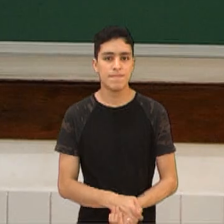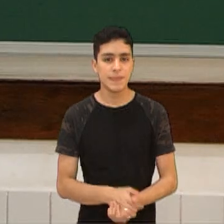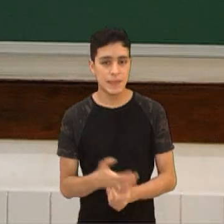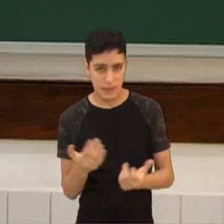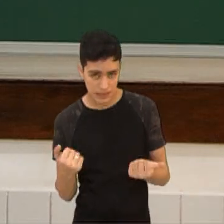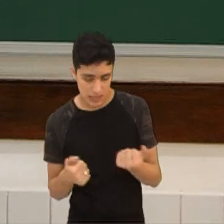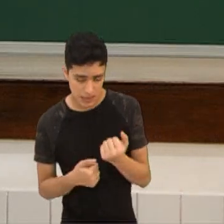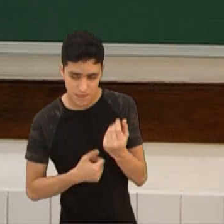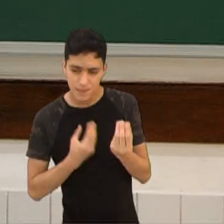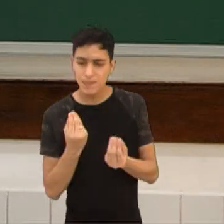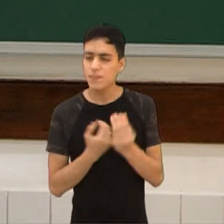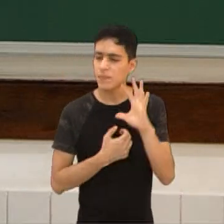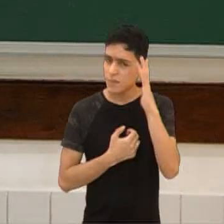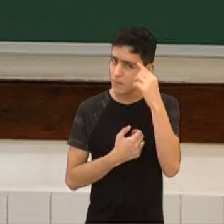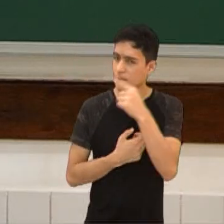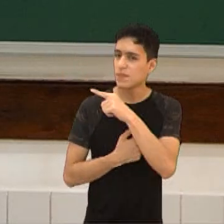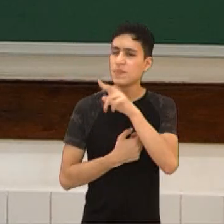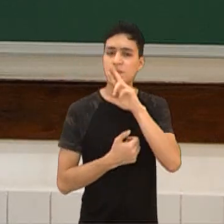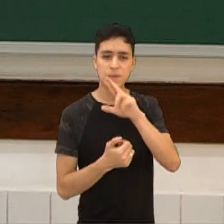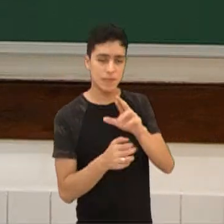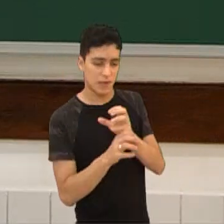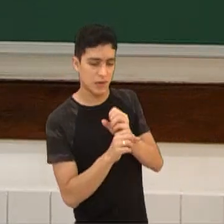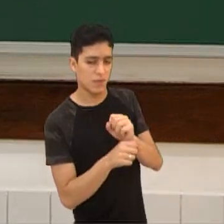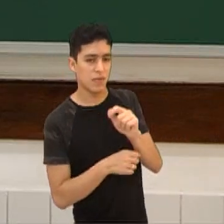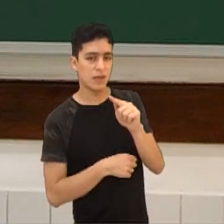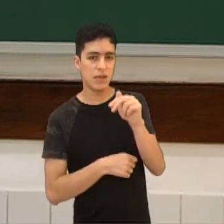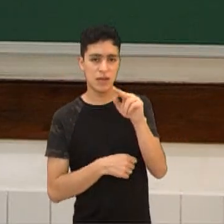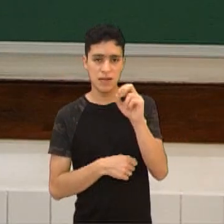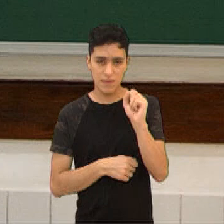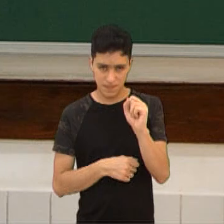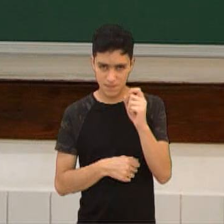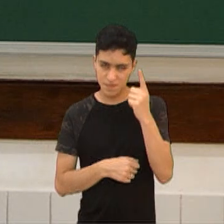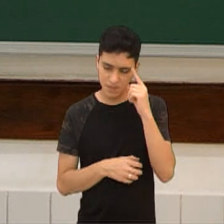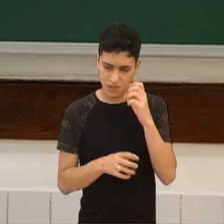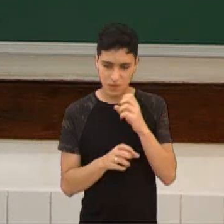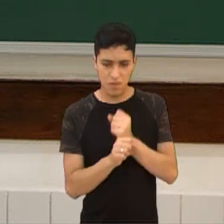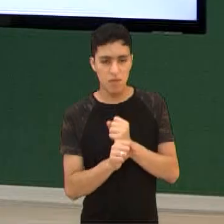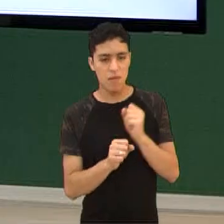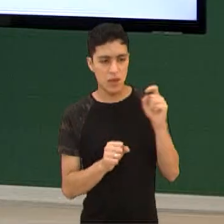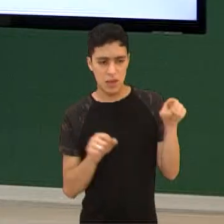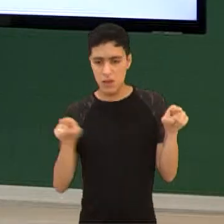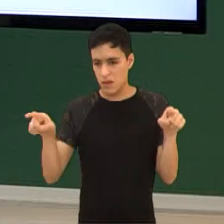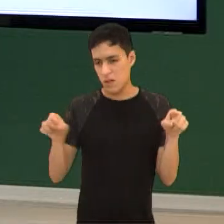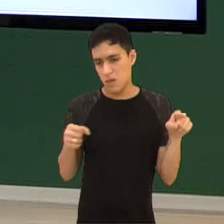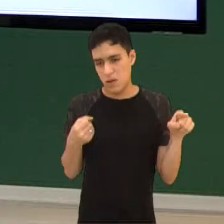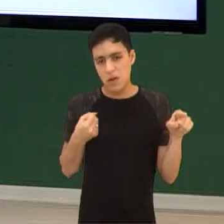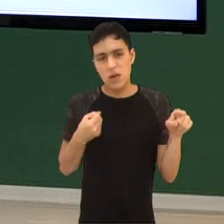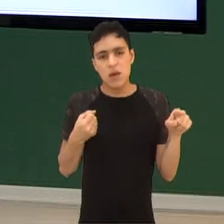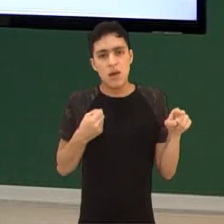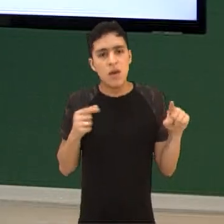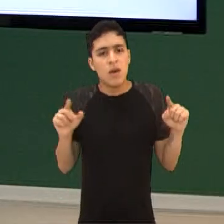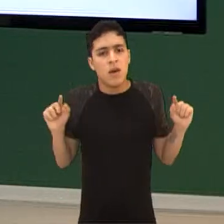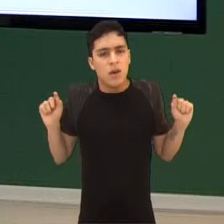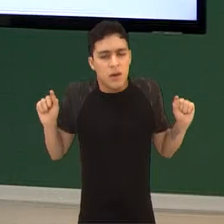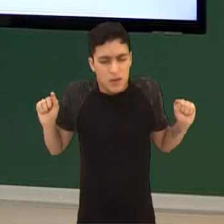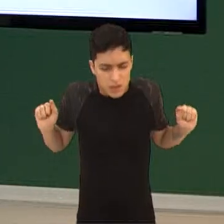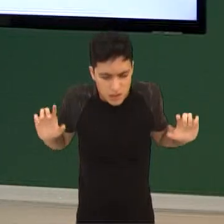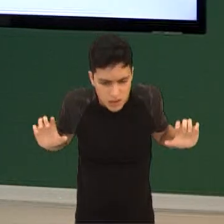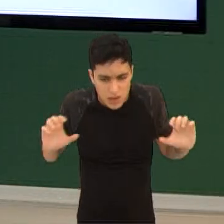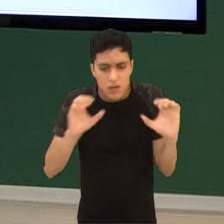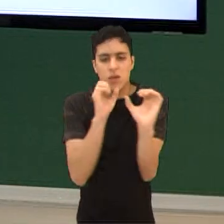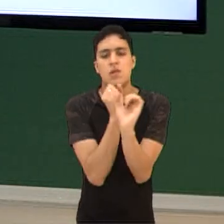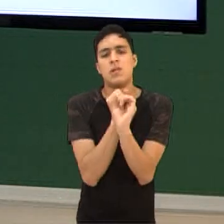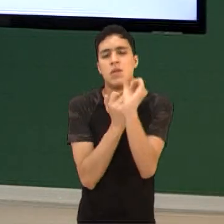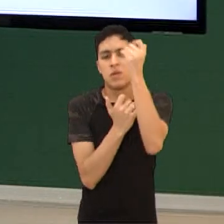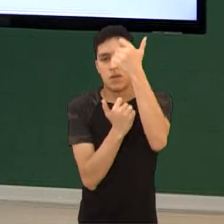A solução desse exercício sai pela soma de Gauss, né? Pela soma de termos. Você pega a fórmula de soma de termos